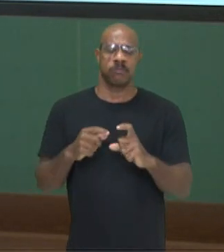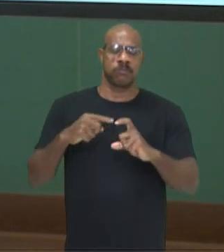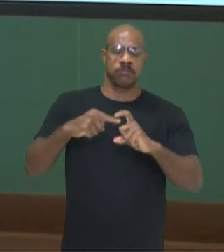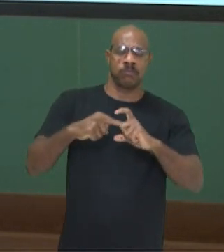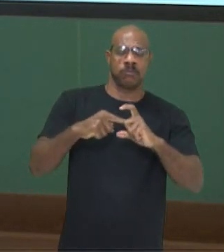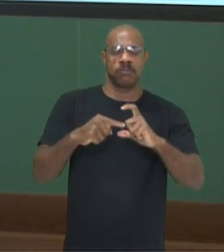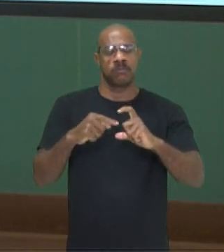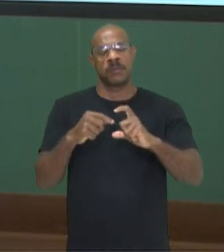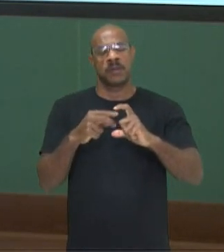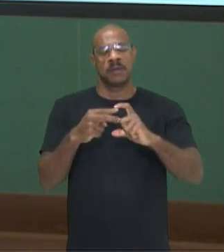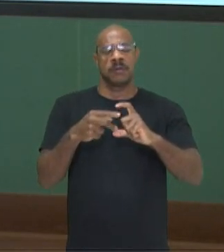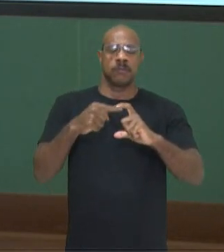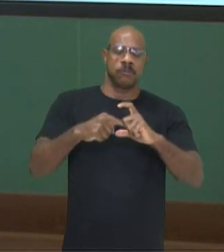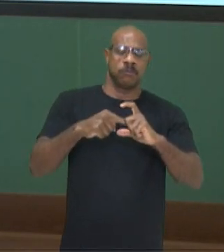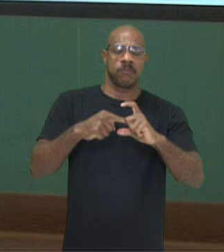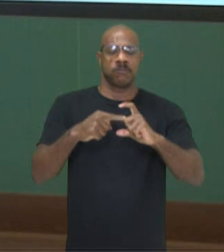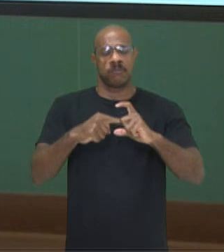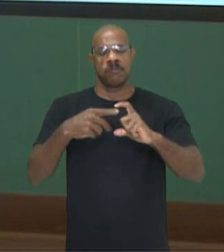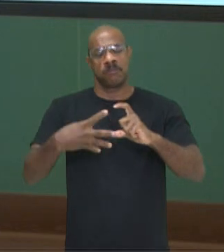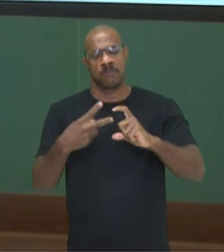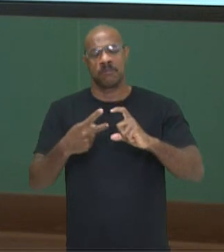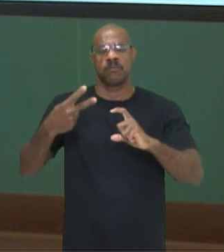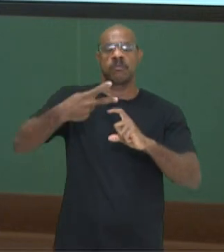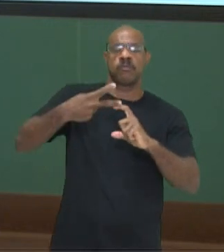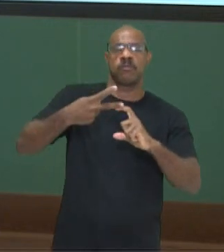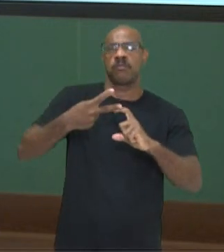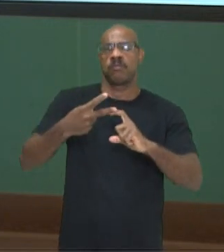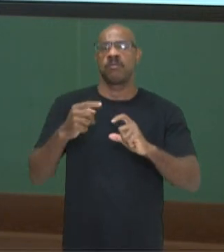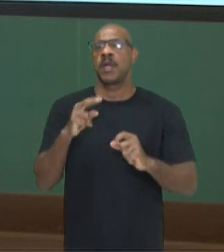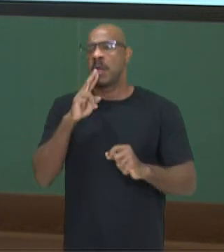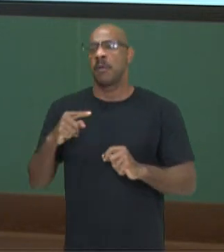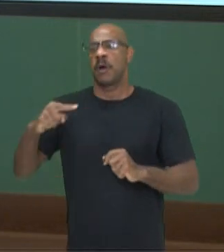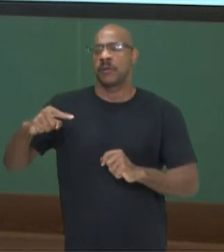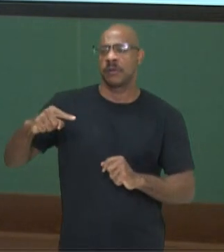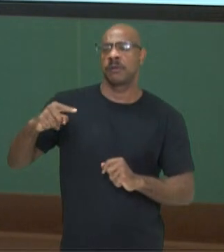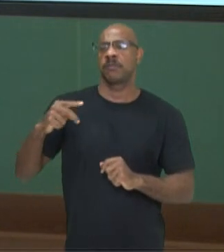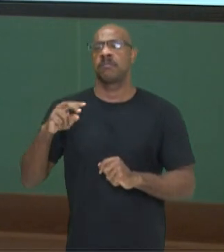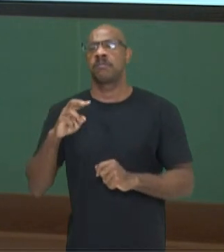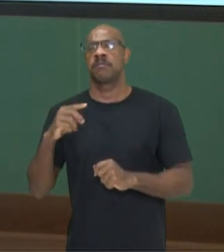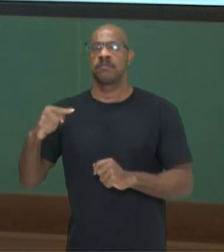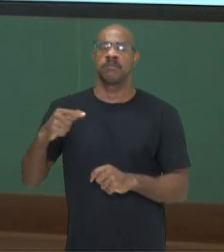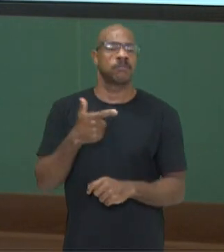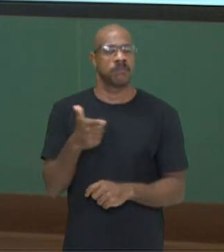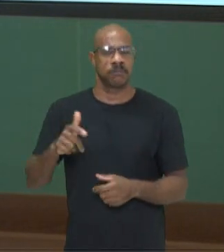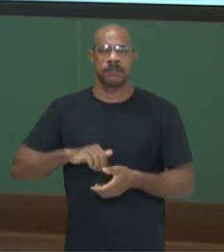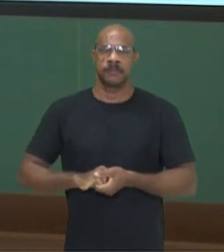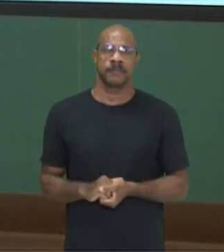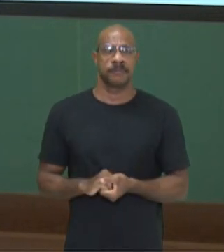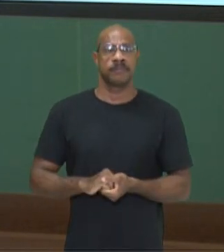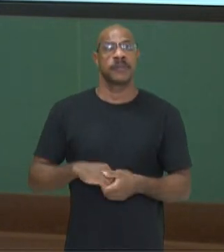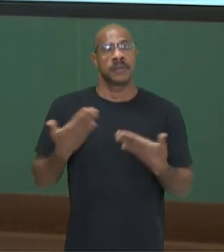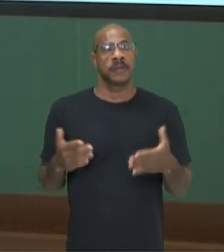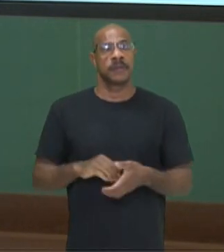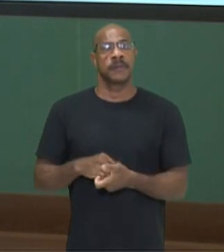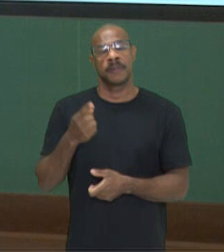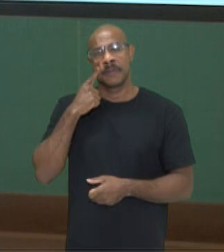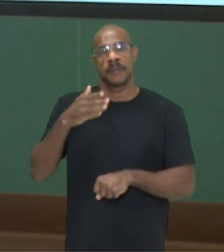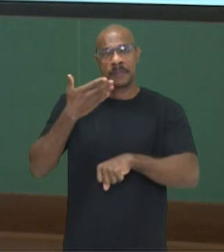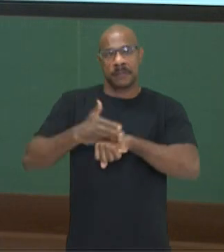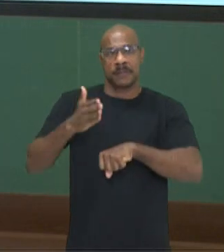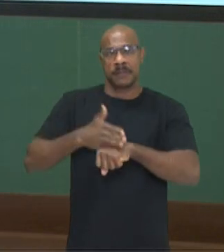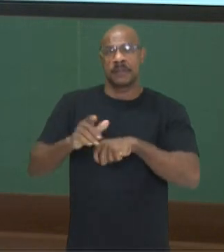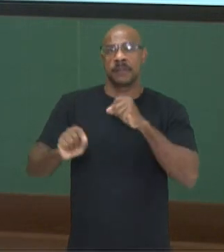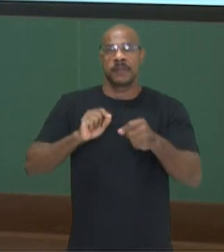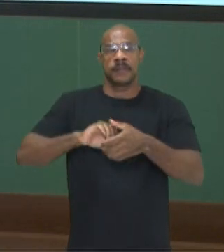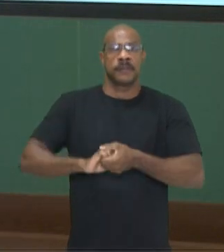ao quadrado continue dando um valor negativo, ok? Bom, vamos então praticar um